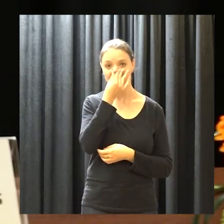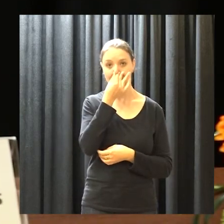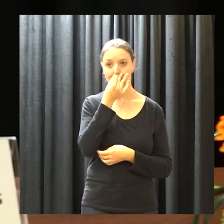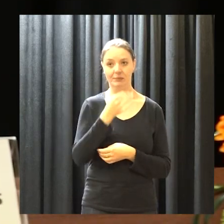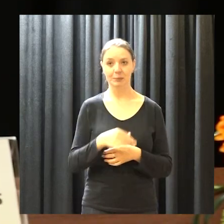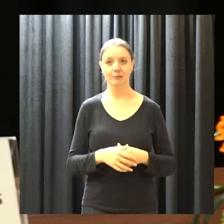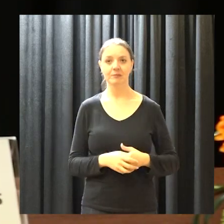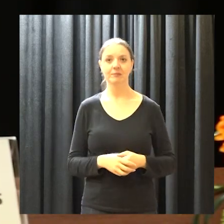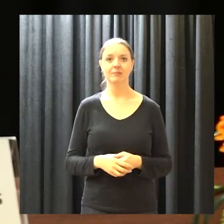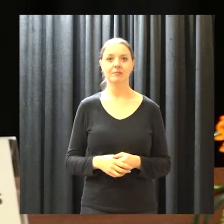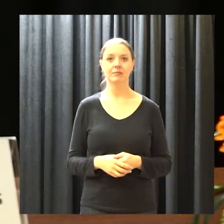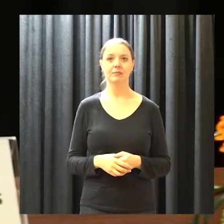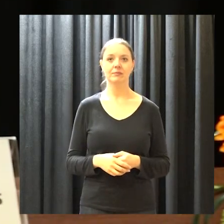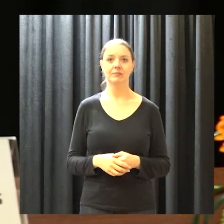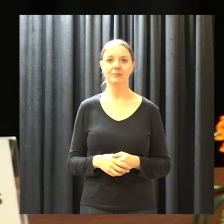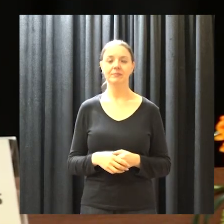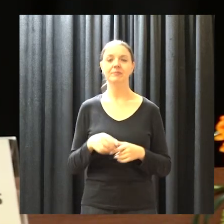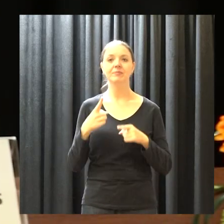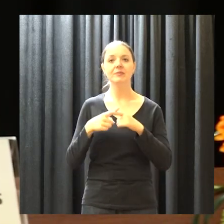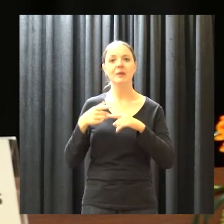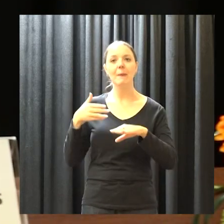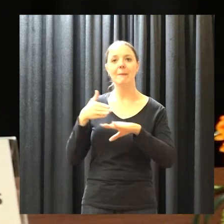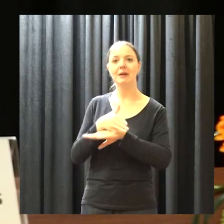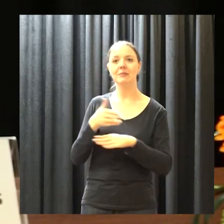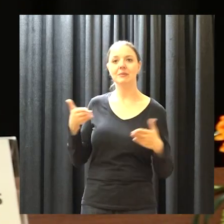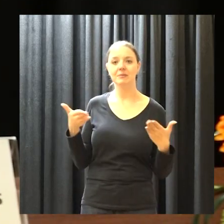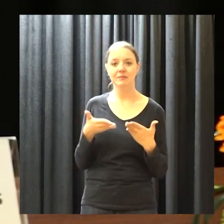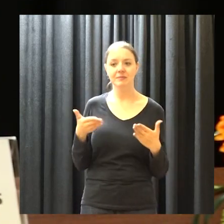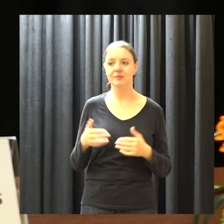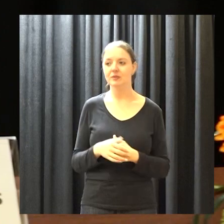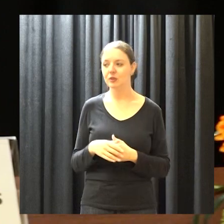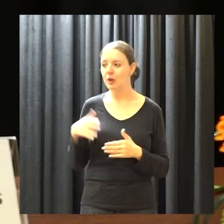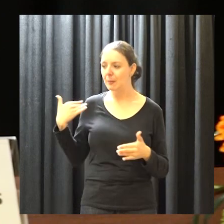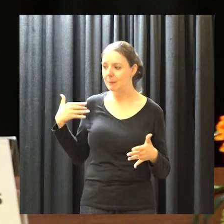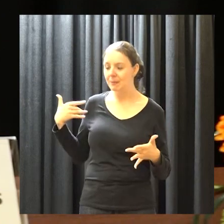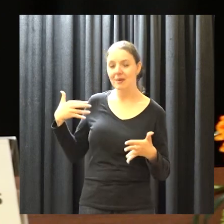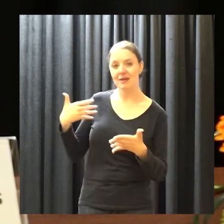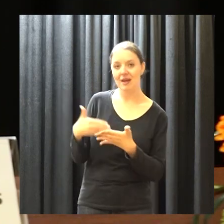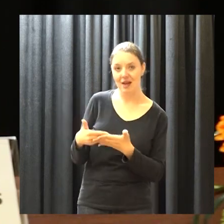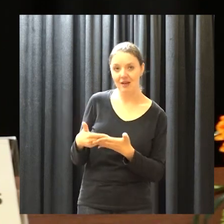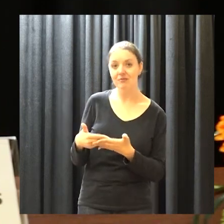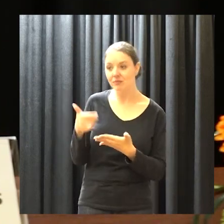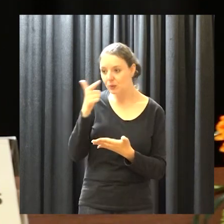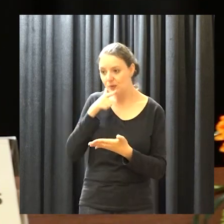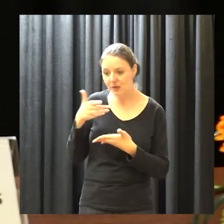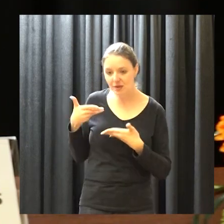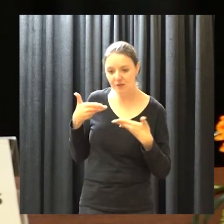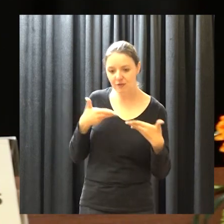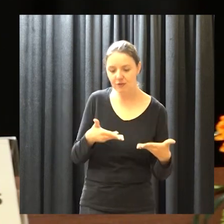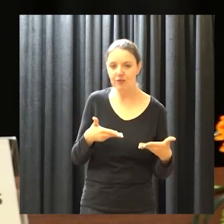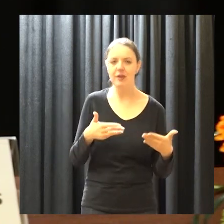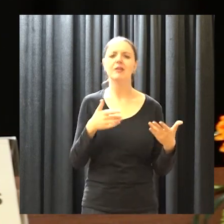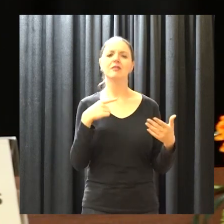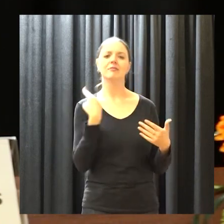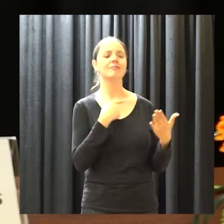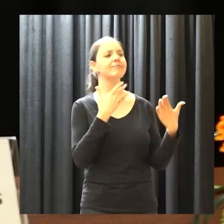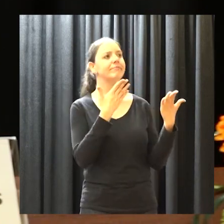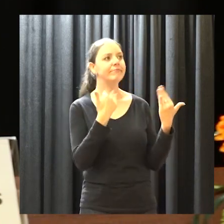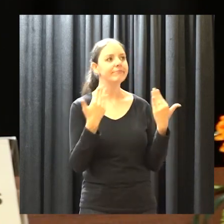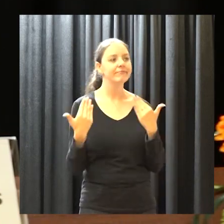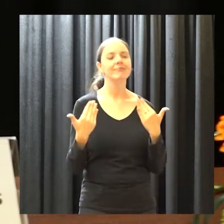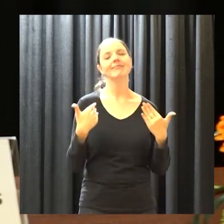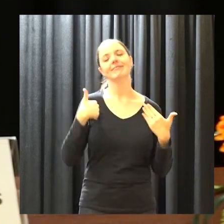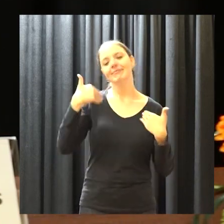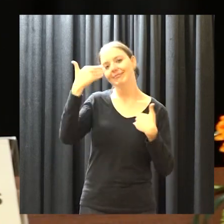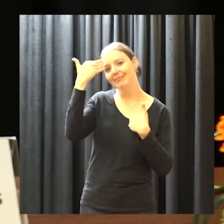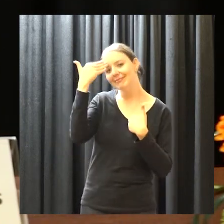por fazer com que eu pudesse estar aqui. Todo o processo até eu chegar foi um longo conjunto de conversas, assim, então eu